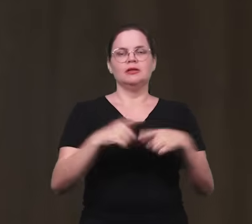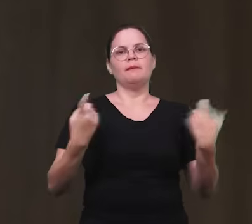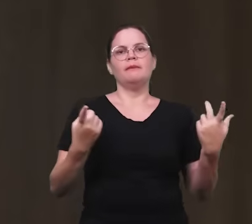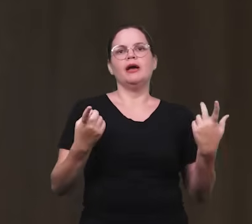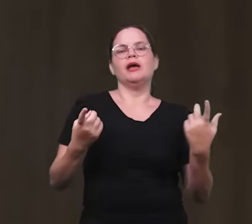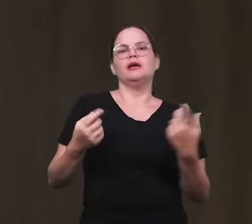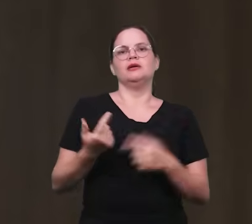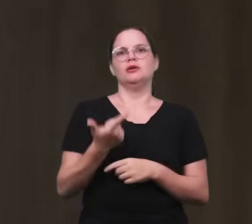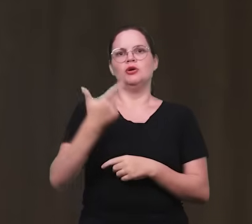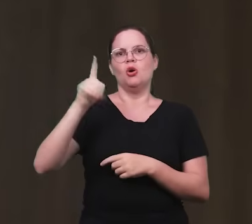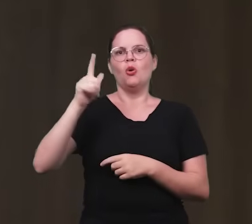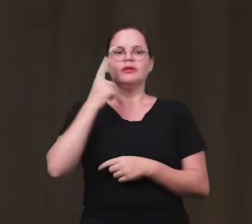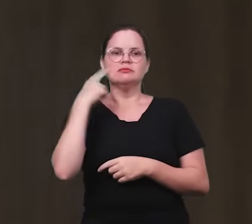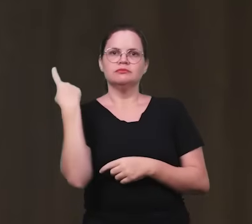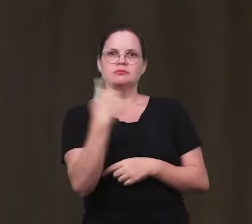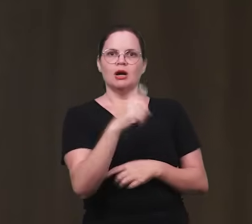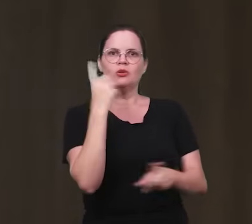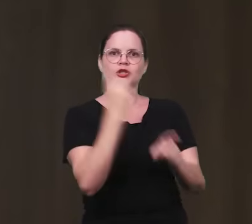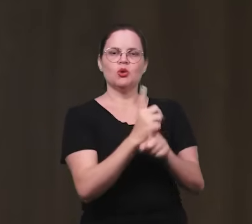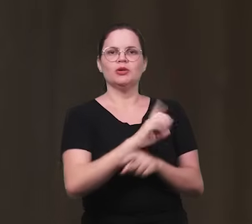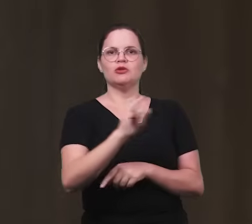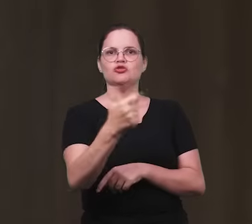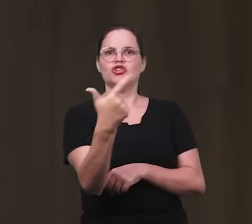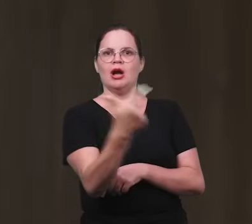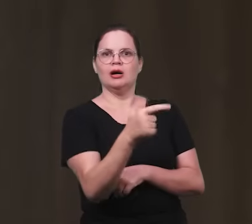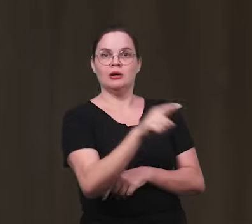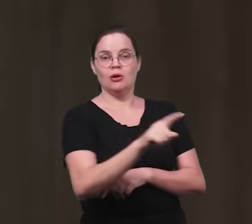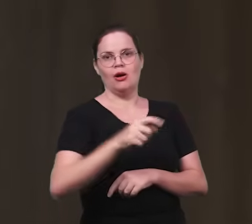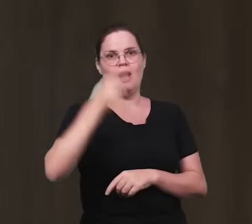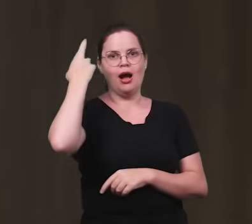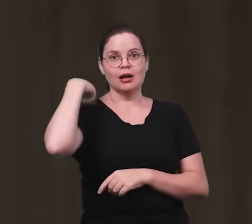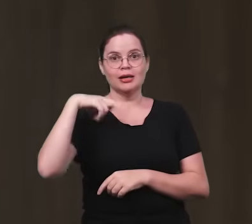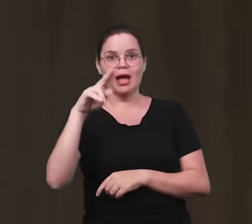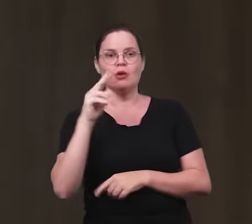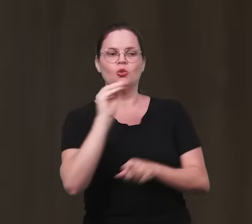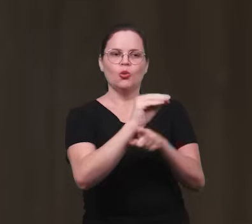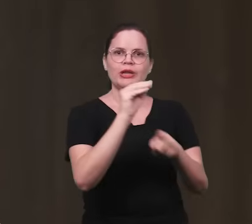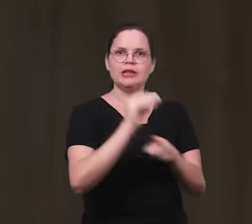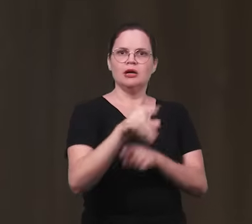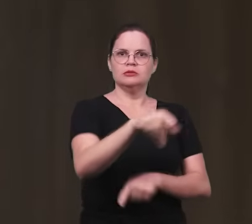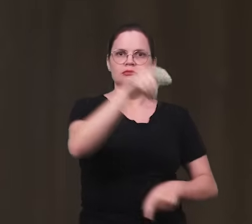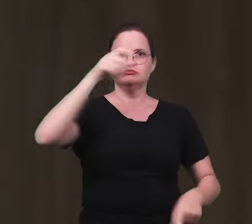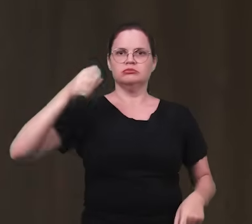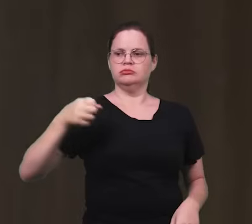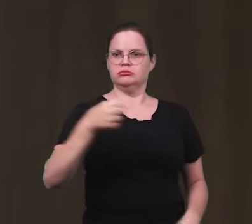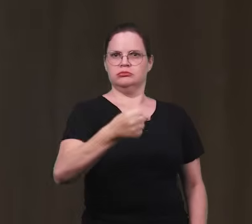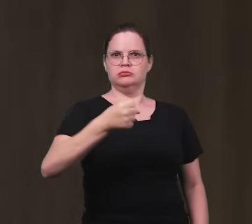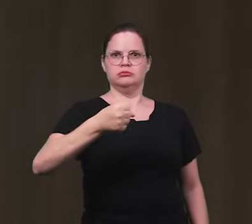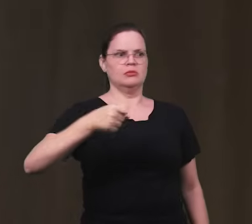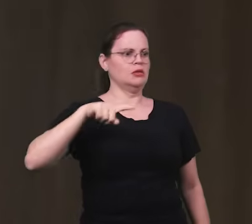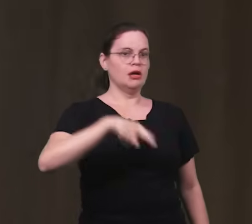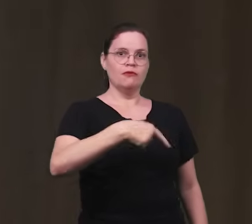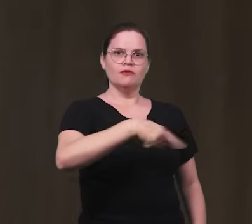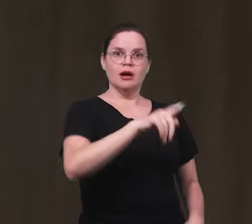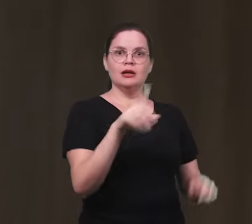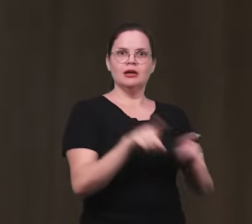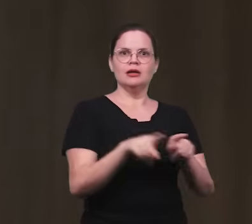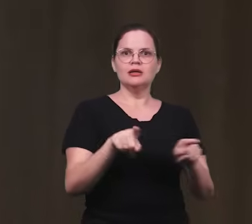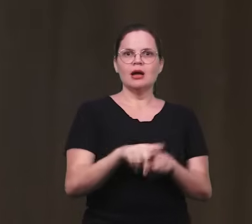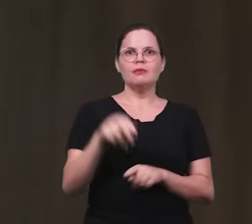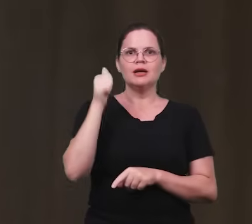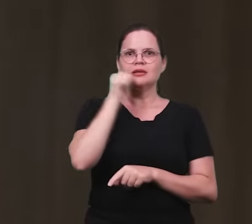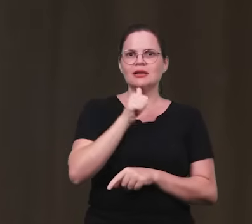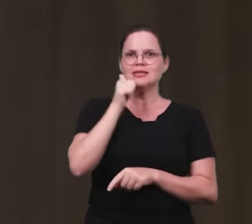Novo Testamento, nas cartas de Paulo, nós vamos ver as saudações que Paulo faz às irmãs, às servas que tanto se